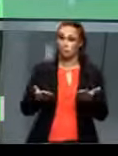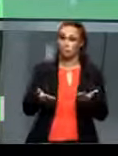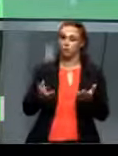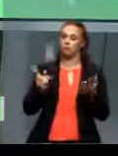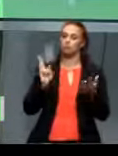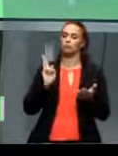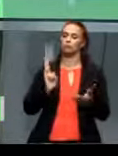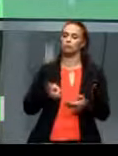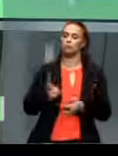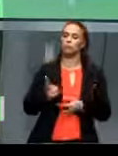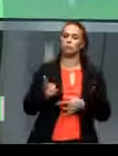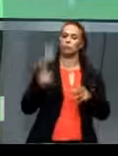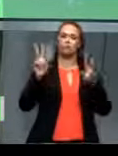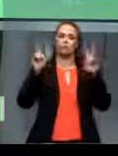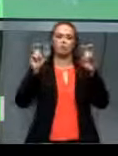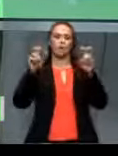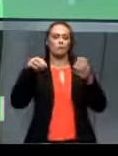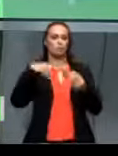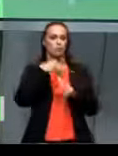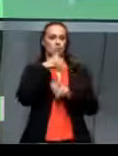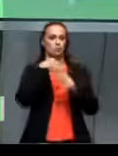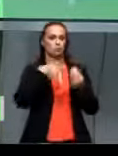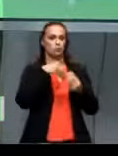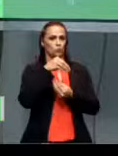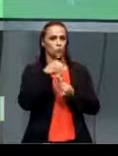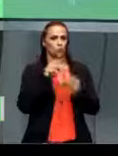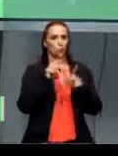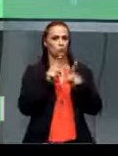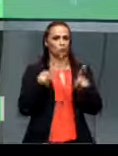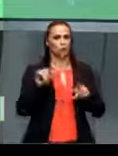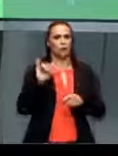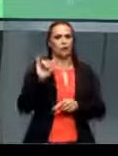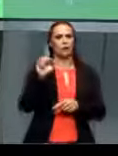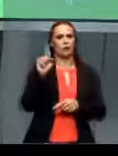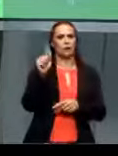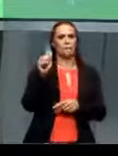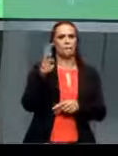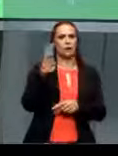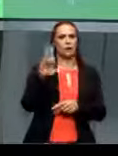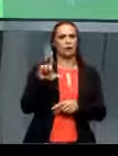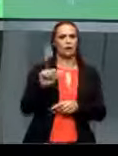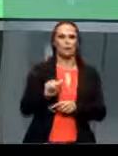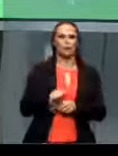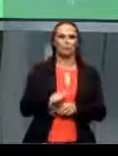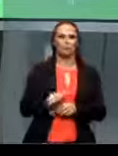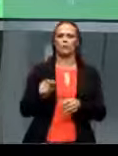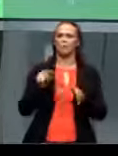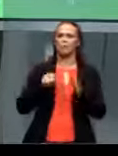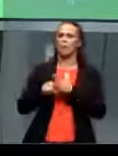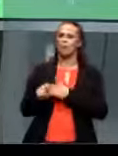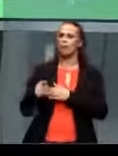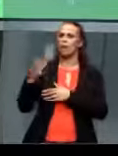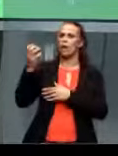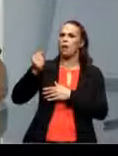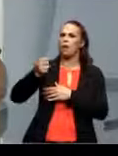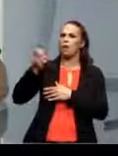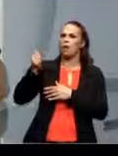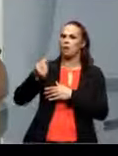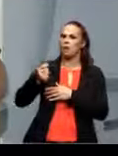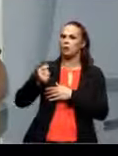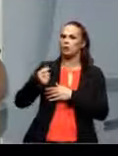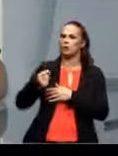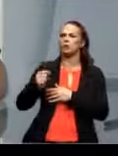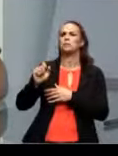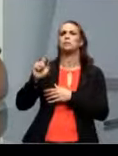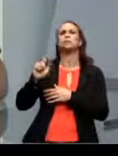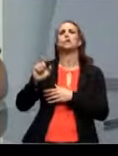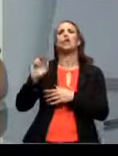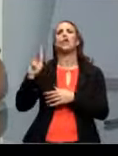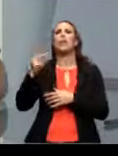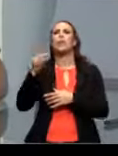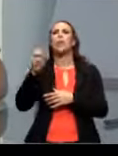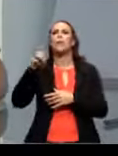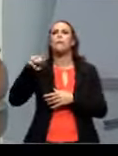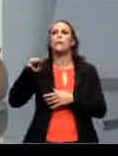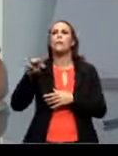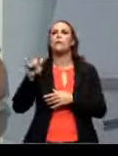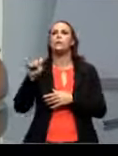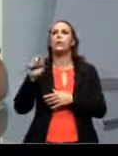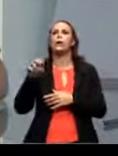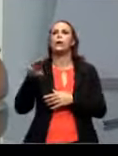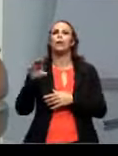misturas. 5º ano. O leite é uma mistura homogênea ou heterogênea? Bom, o leite, ele é uma